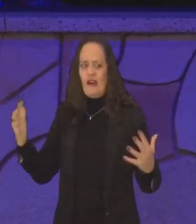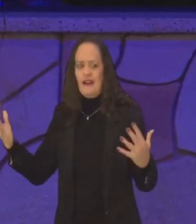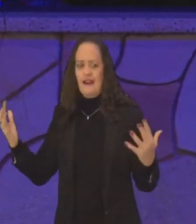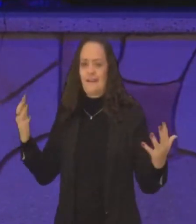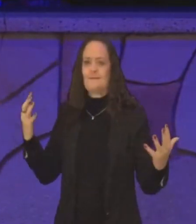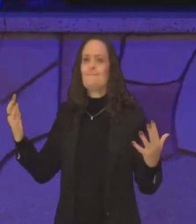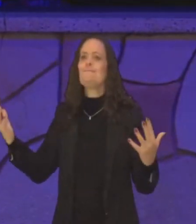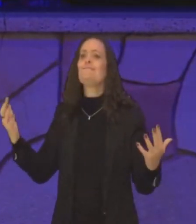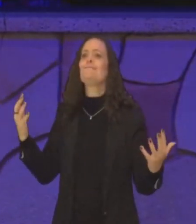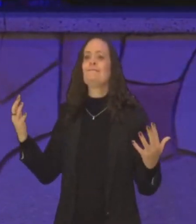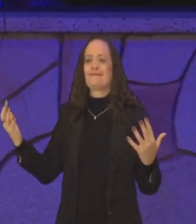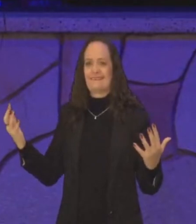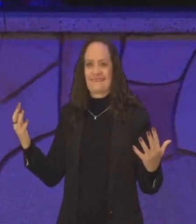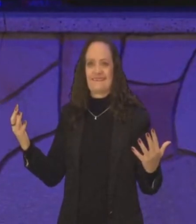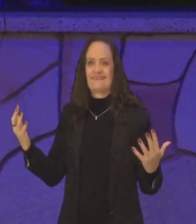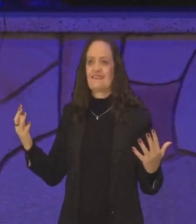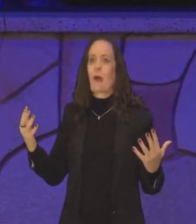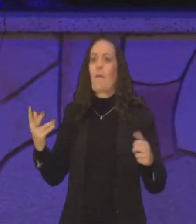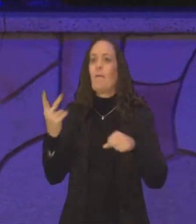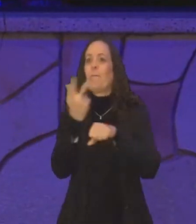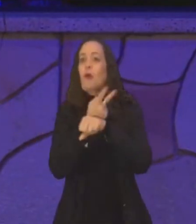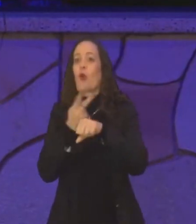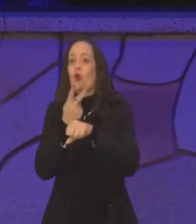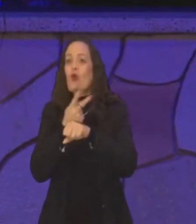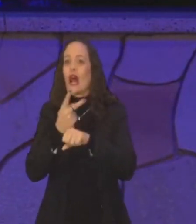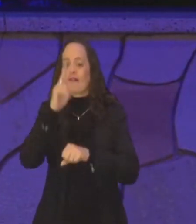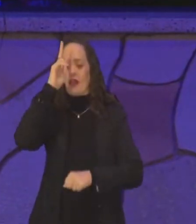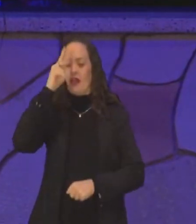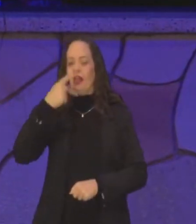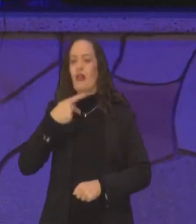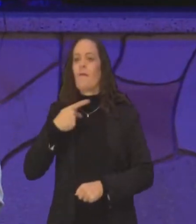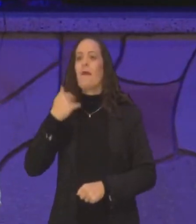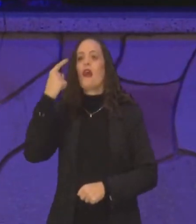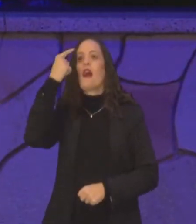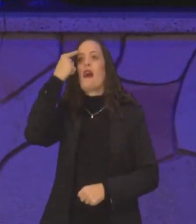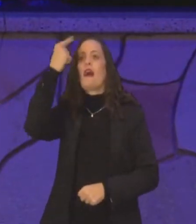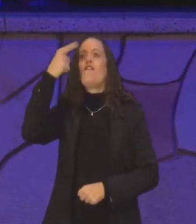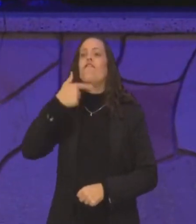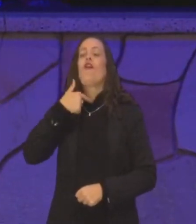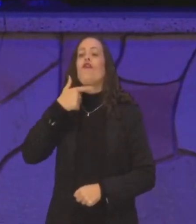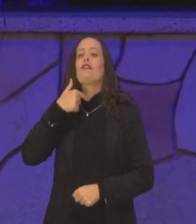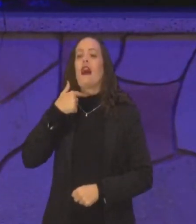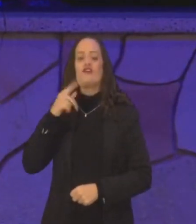próprios interesses e não os interesses da igreja e os interesses do reino.